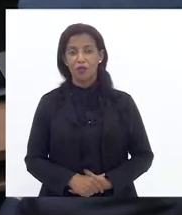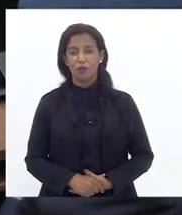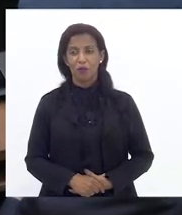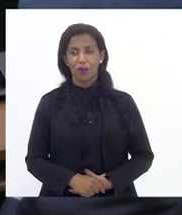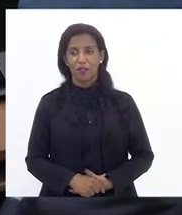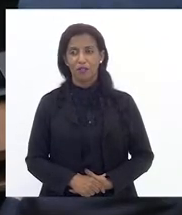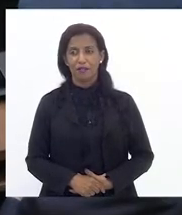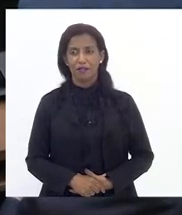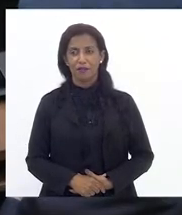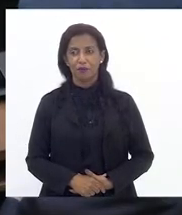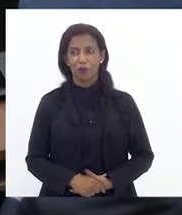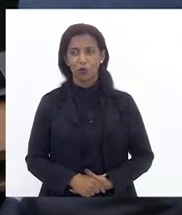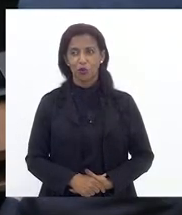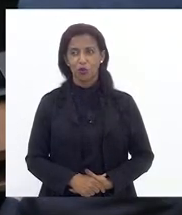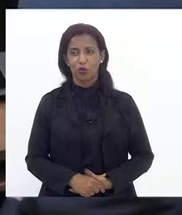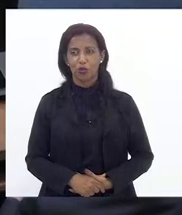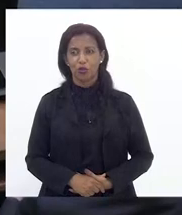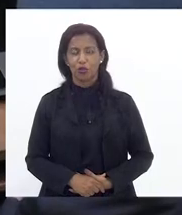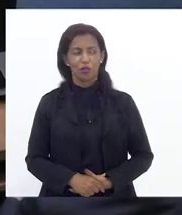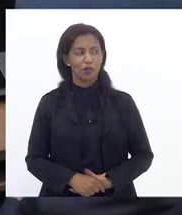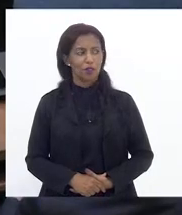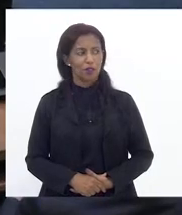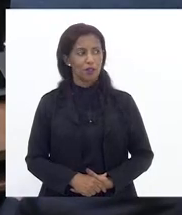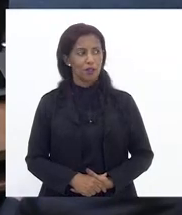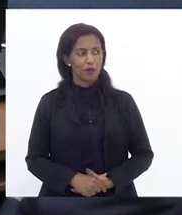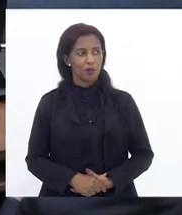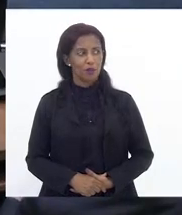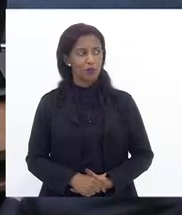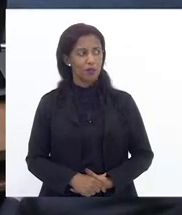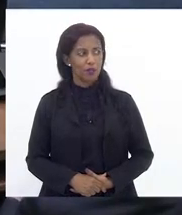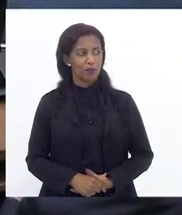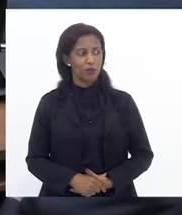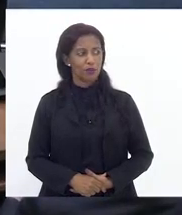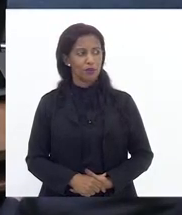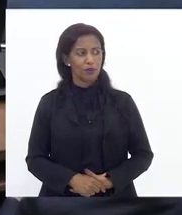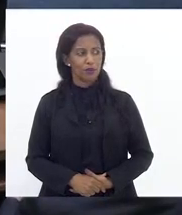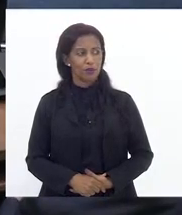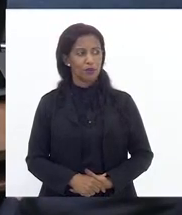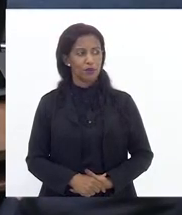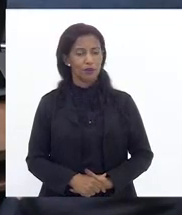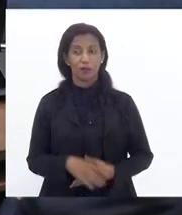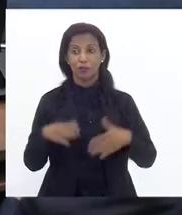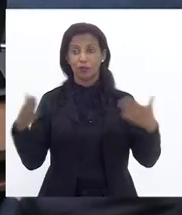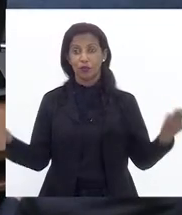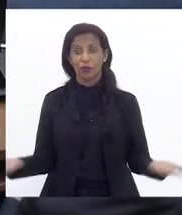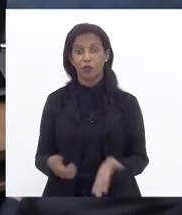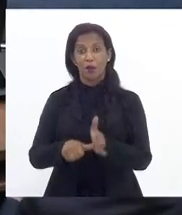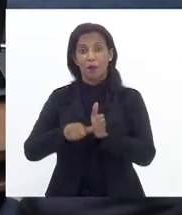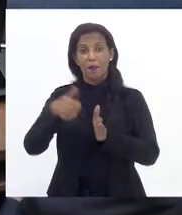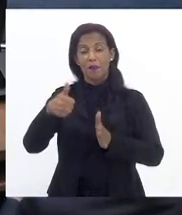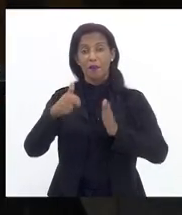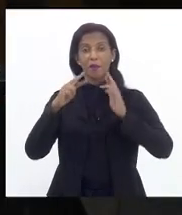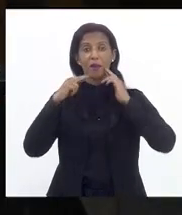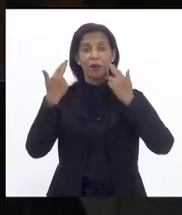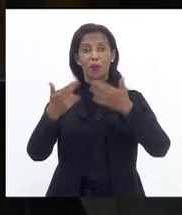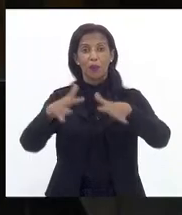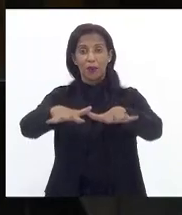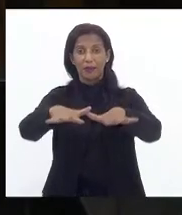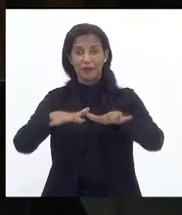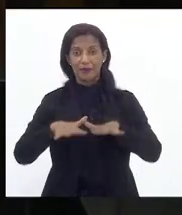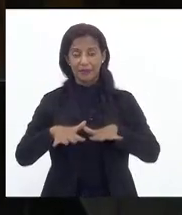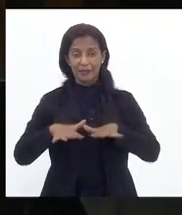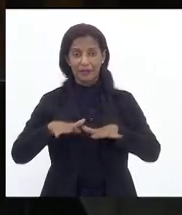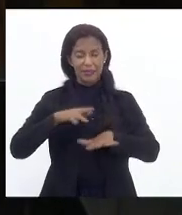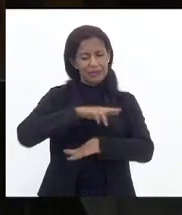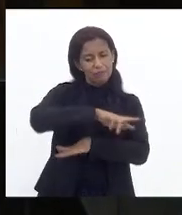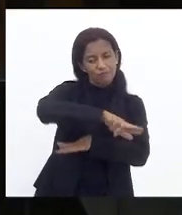e pronto vou tentar Presidente se o mais breve possível mas hoje acho que a primeira audiência desse ciclo